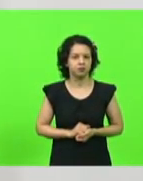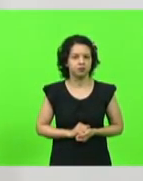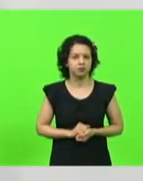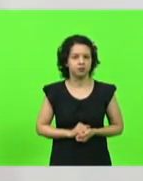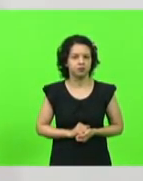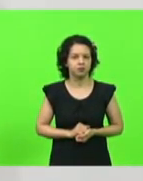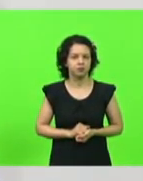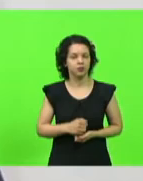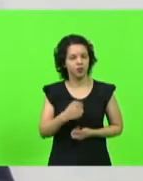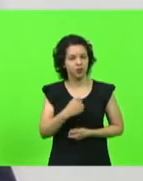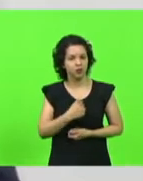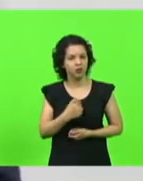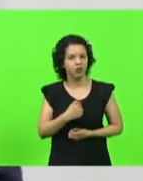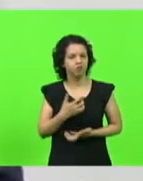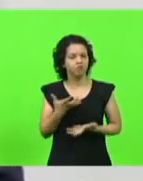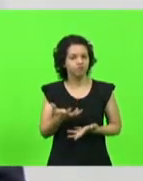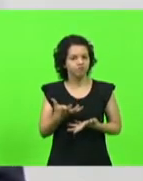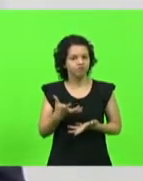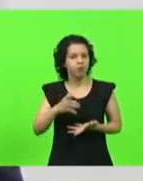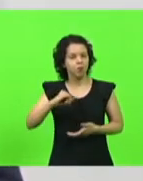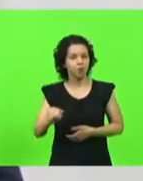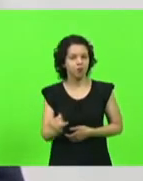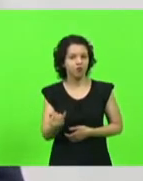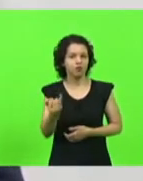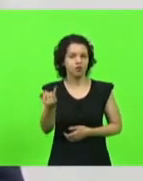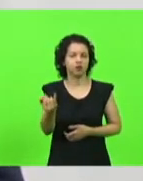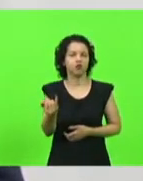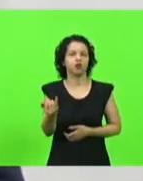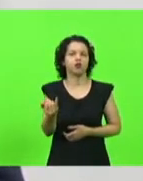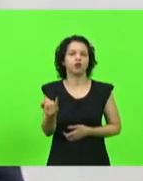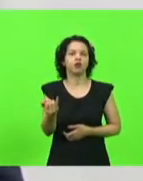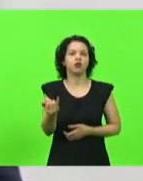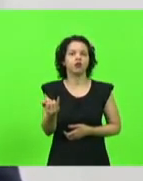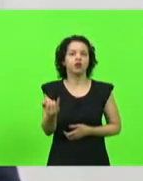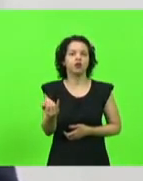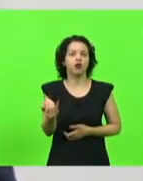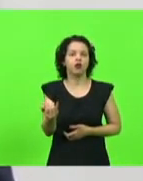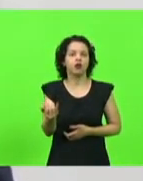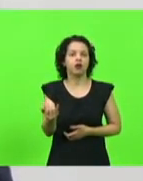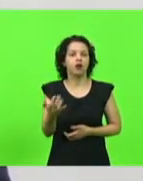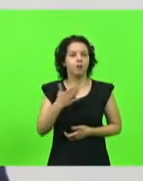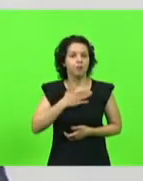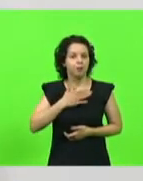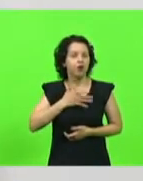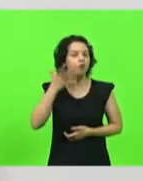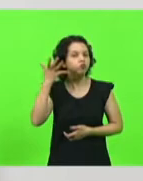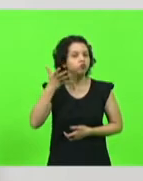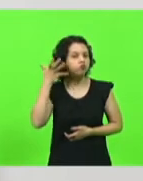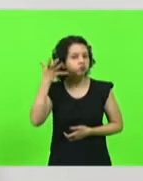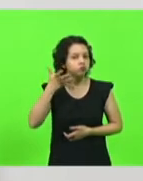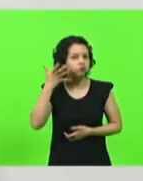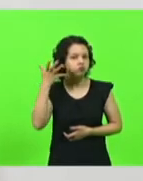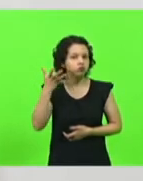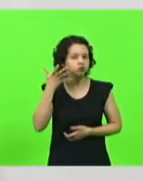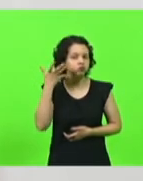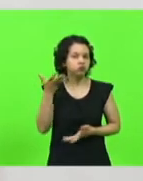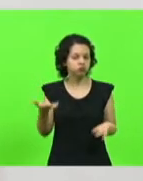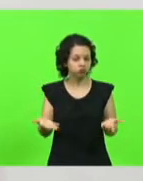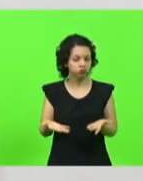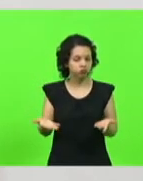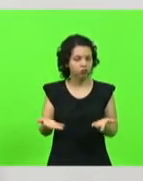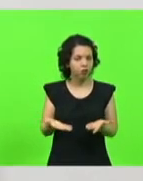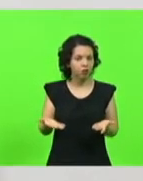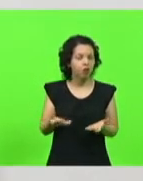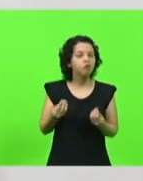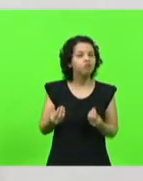eu gostaria de aproveitar esta minha manifestação para